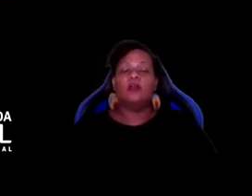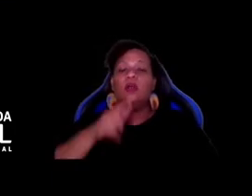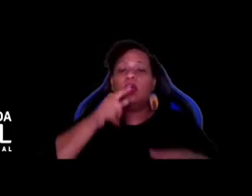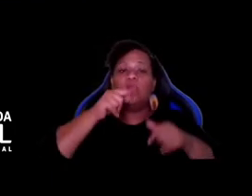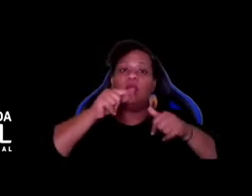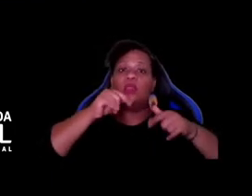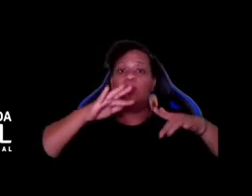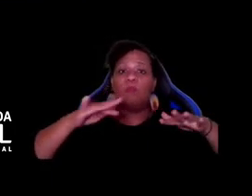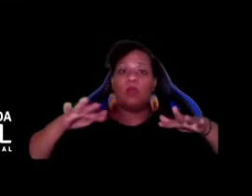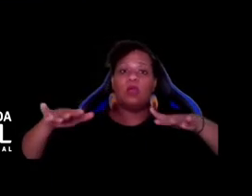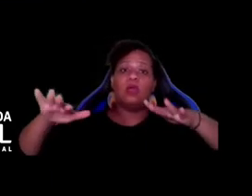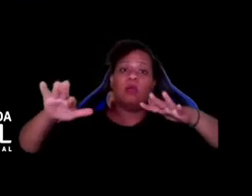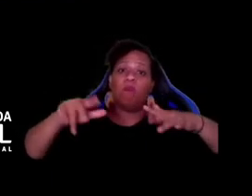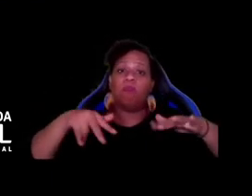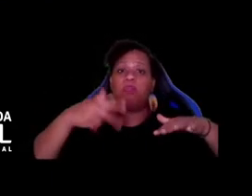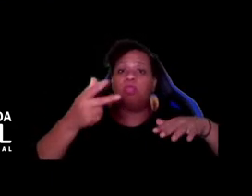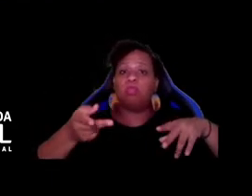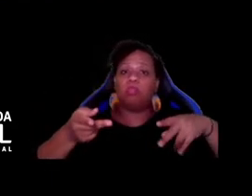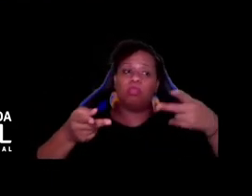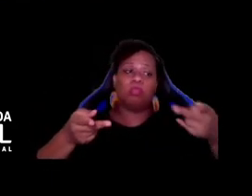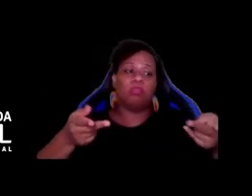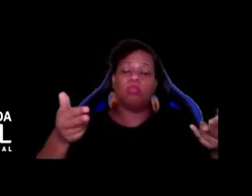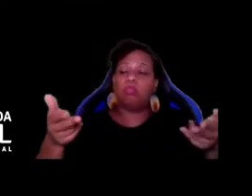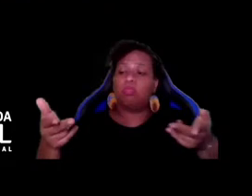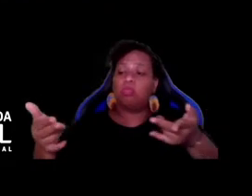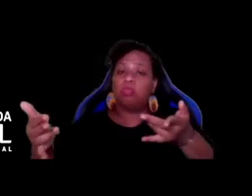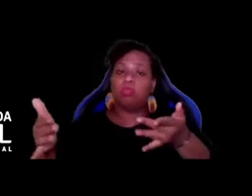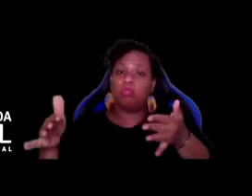mares, eles encalharam